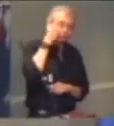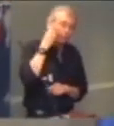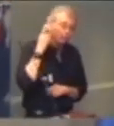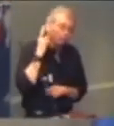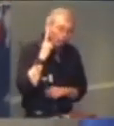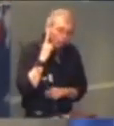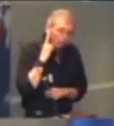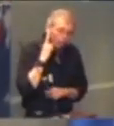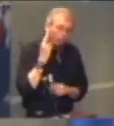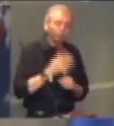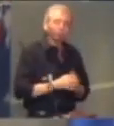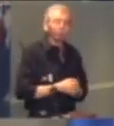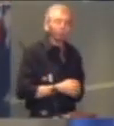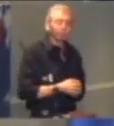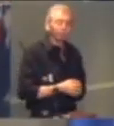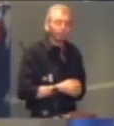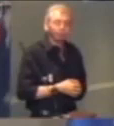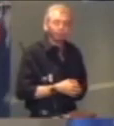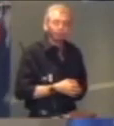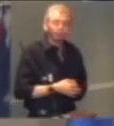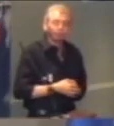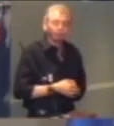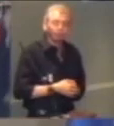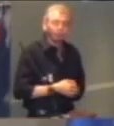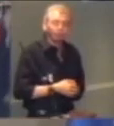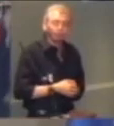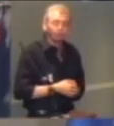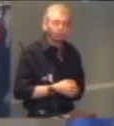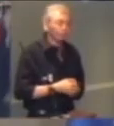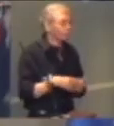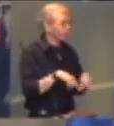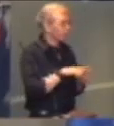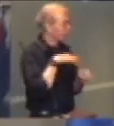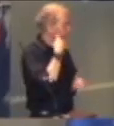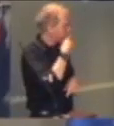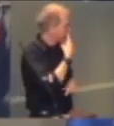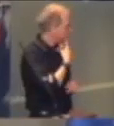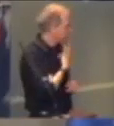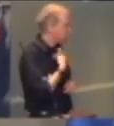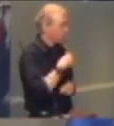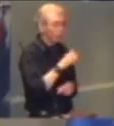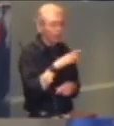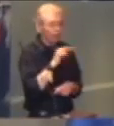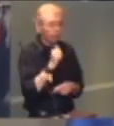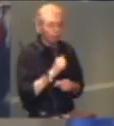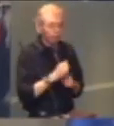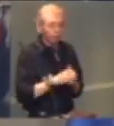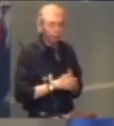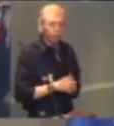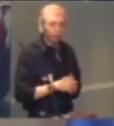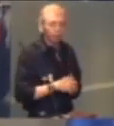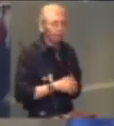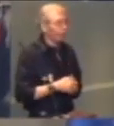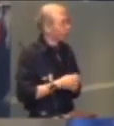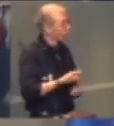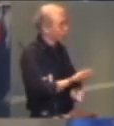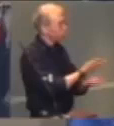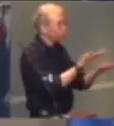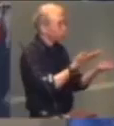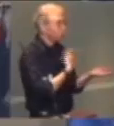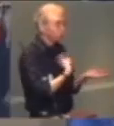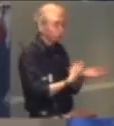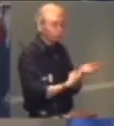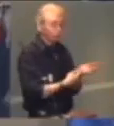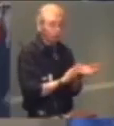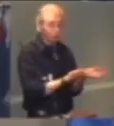Romário Farias faria a deputada Mara Gabril e os demais convidados que estão aqui que estão